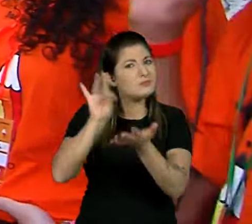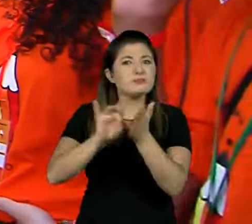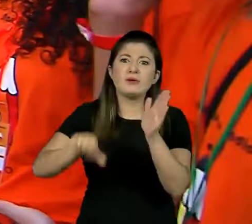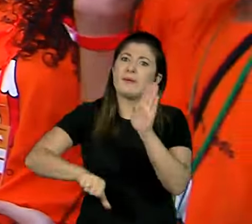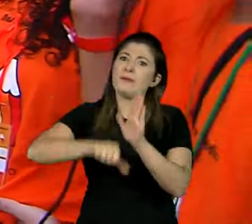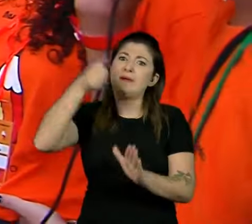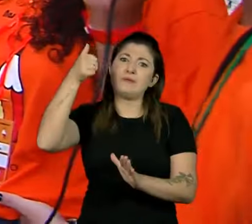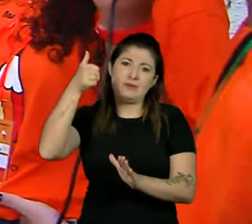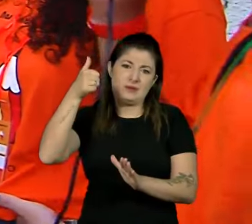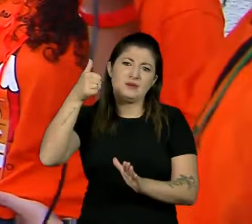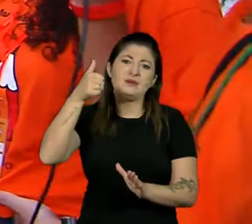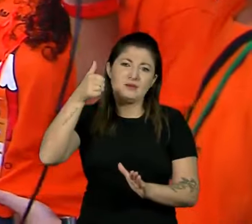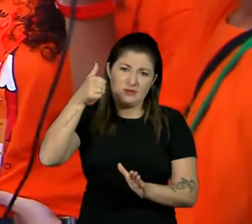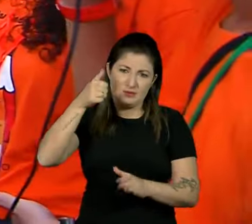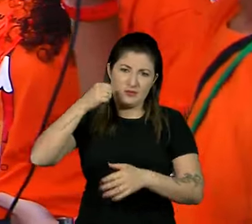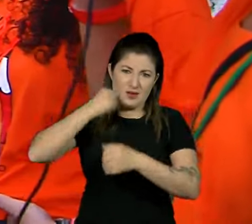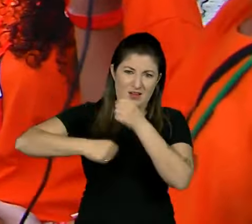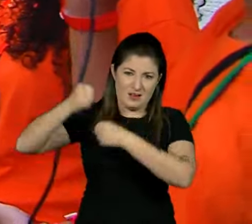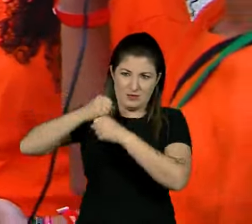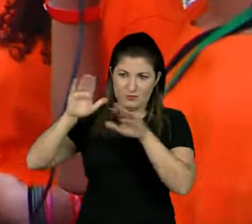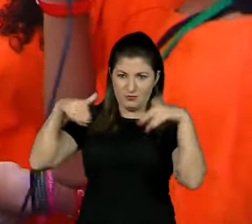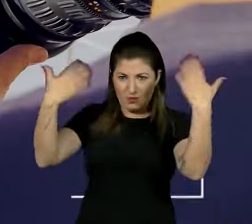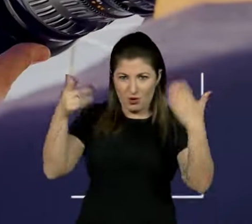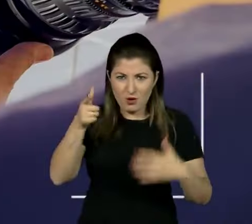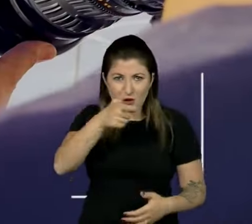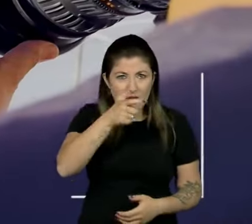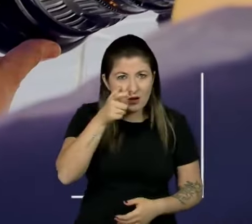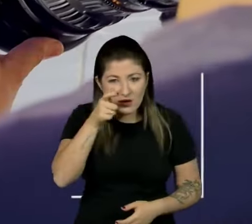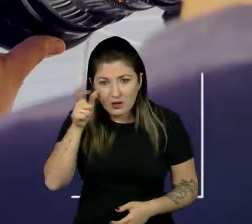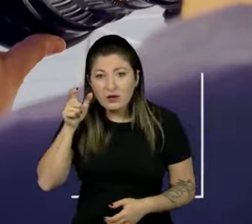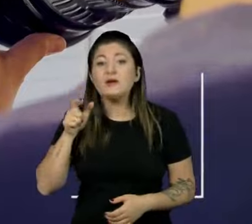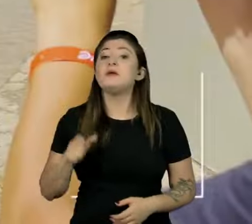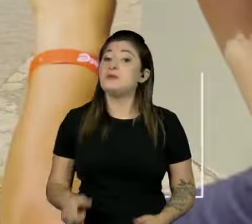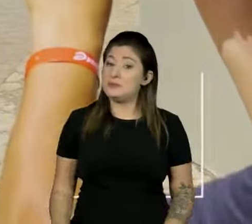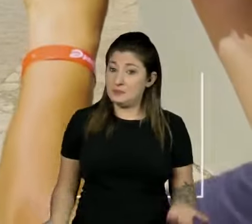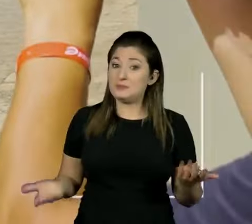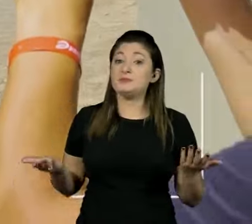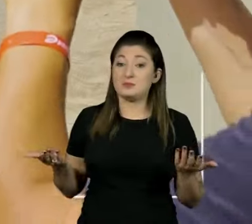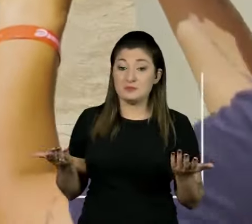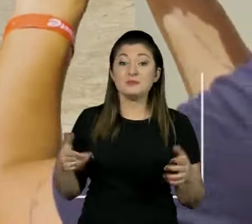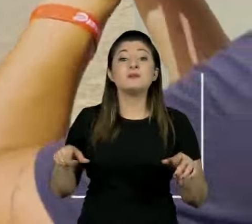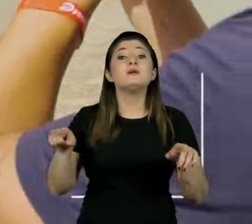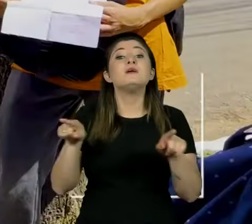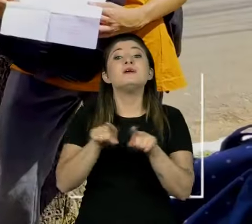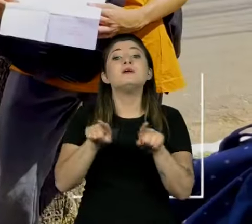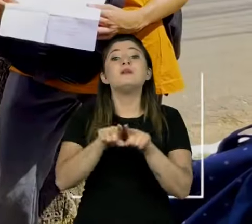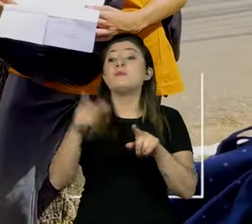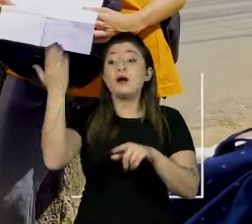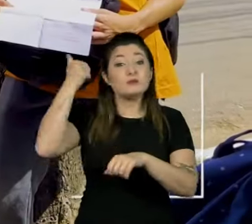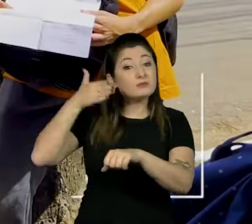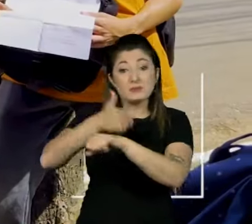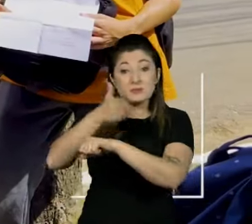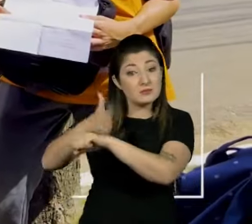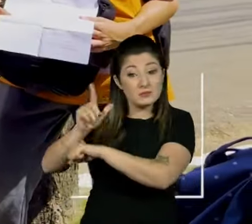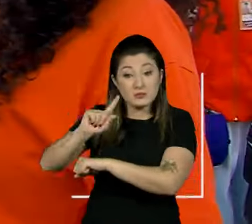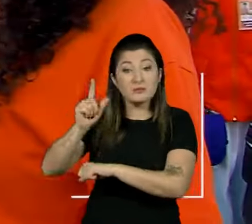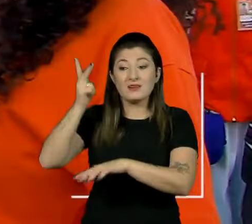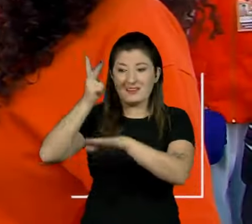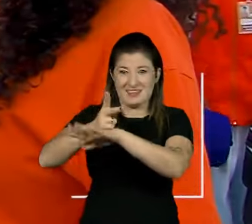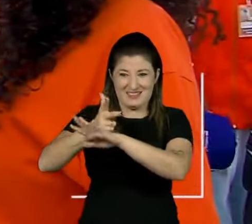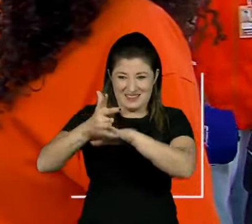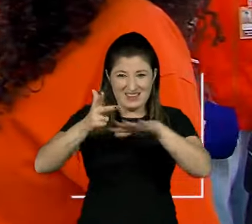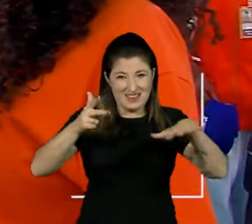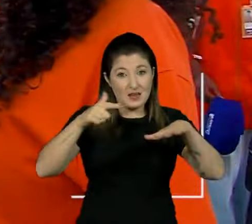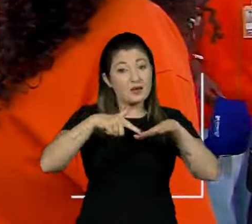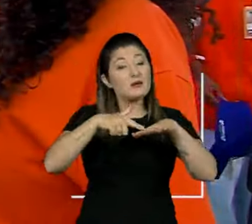fora esse ano, é isso? Sim. Eu tô certo ou errado? Sim. Tá. Então, no geral, assim, quem não era da imprensa pode falar como é que foi fazer cobertura pela